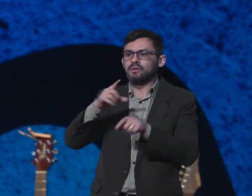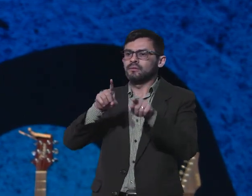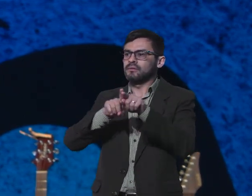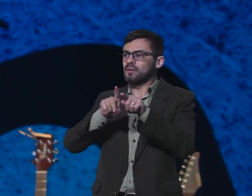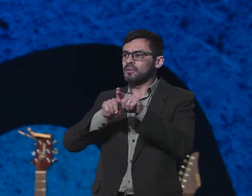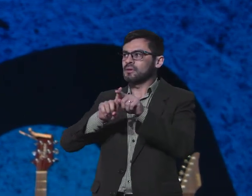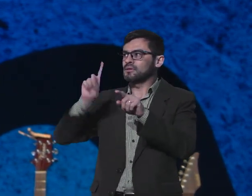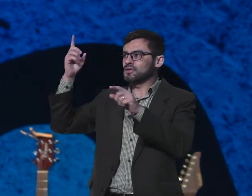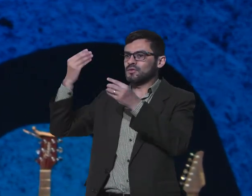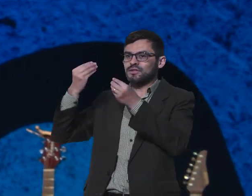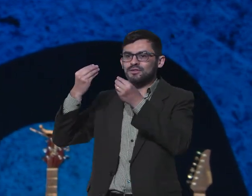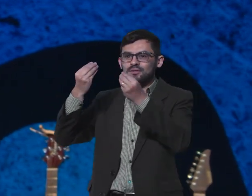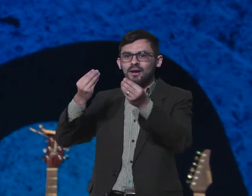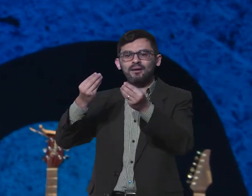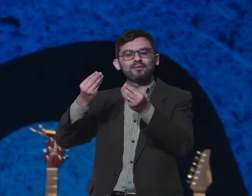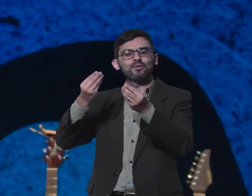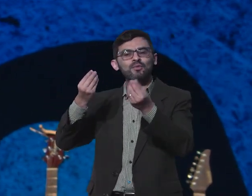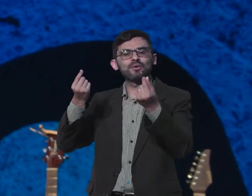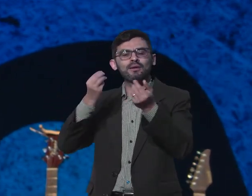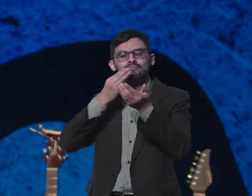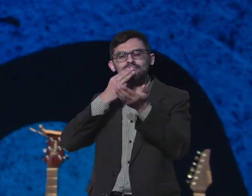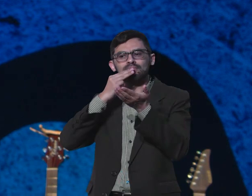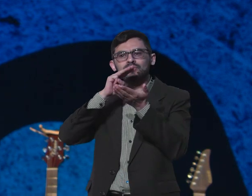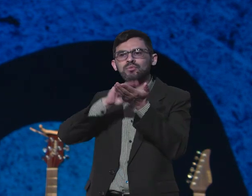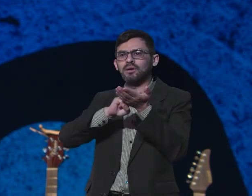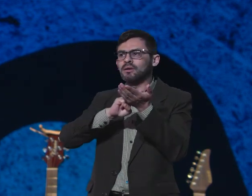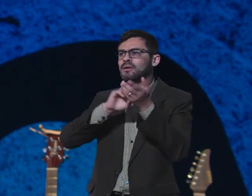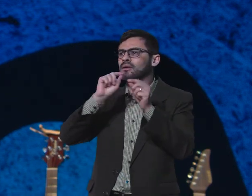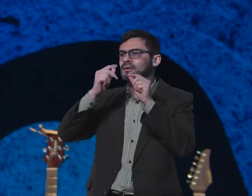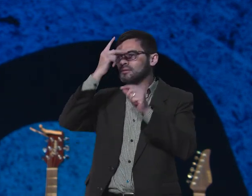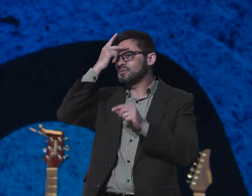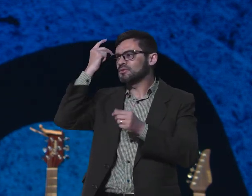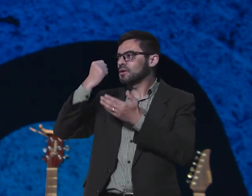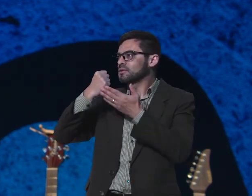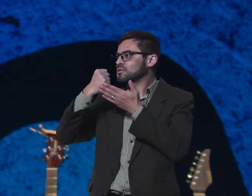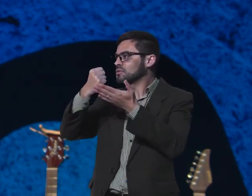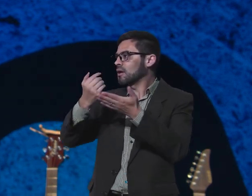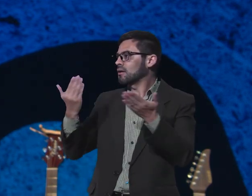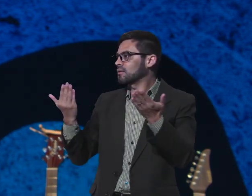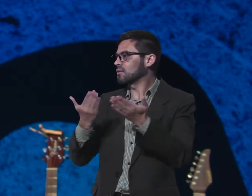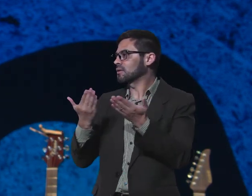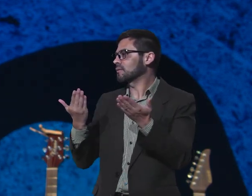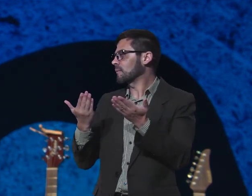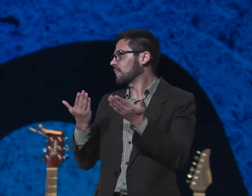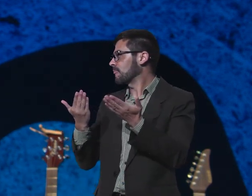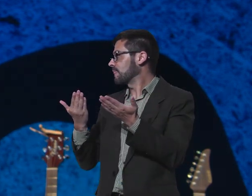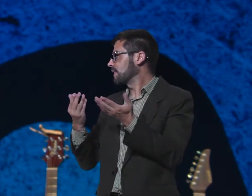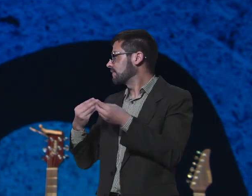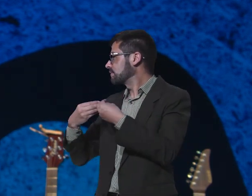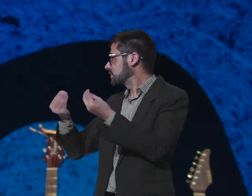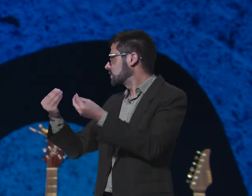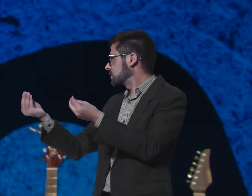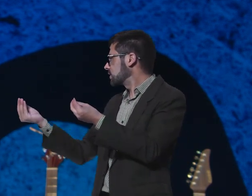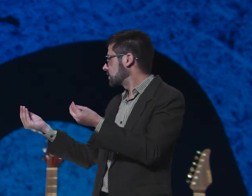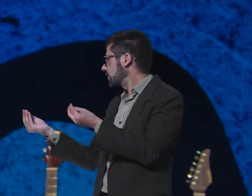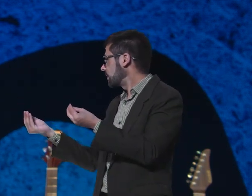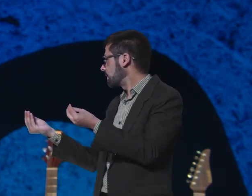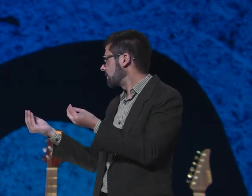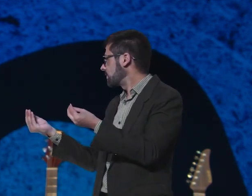recado de Deus. Cadê o pessoal que vai ajudar a gente? Quem que é? Já distribuíram